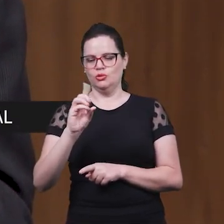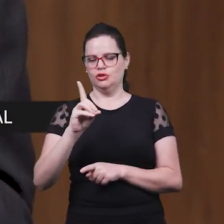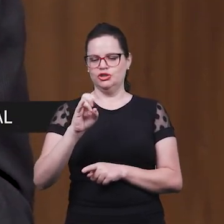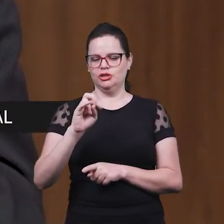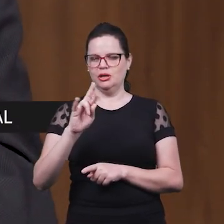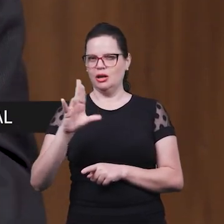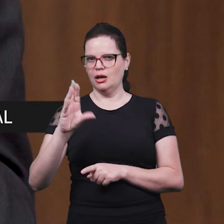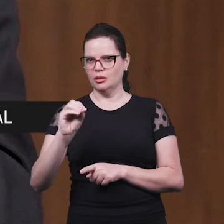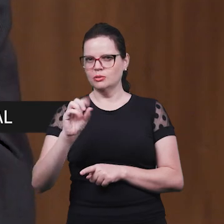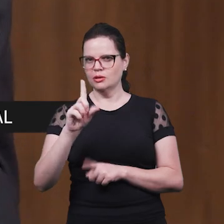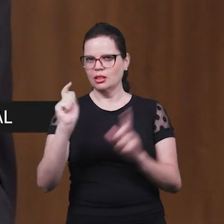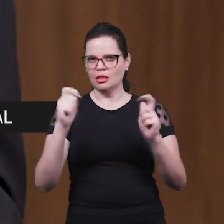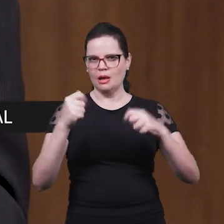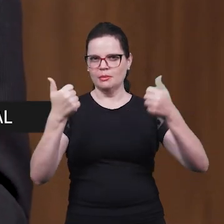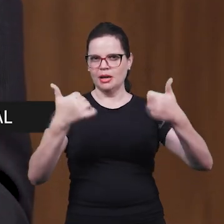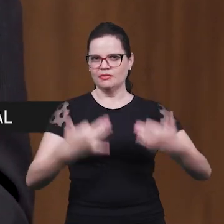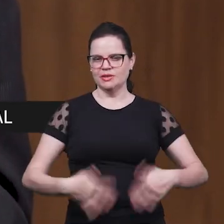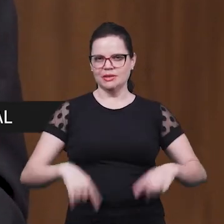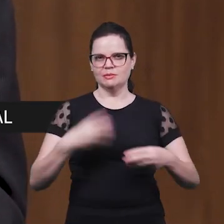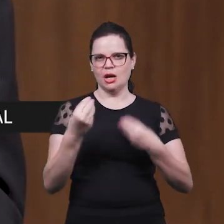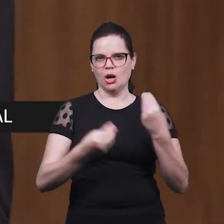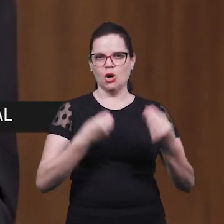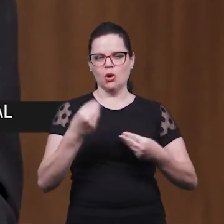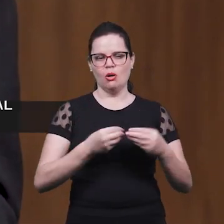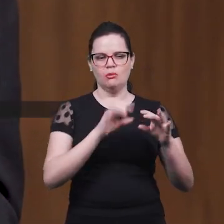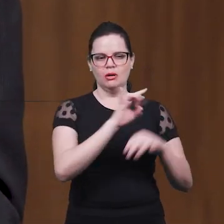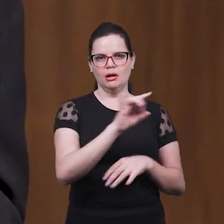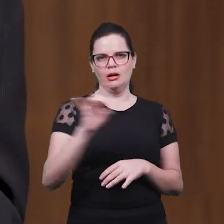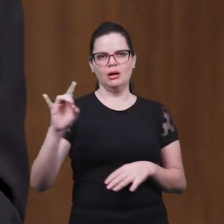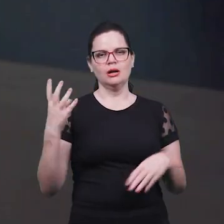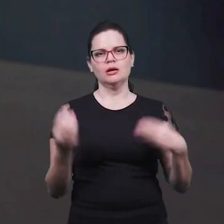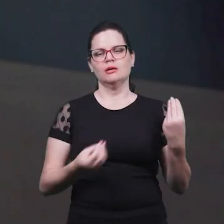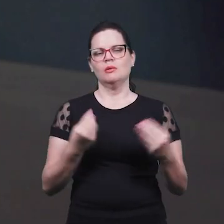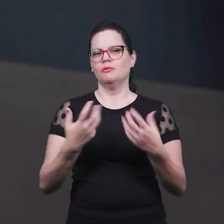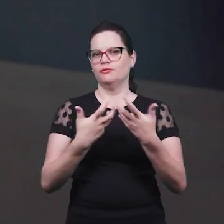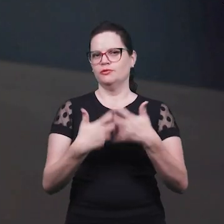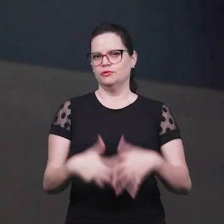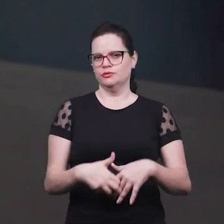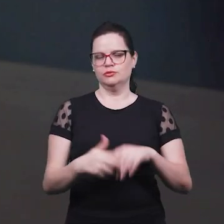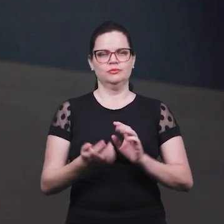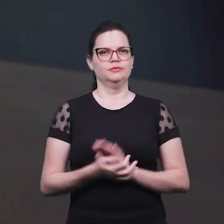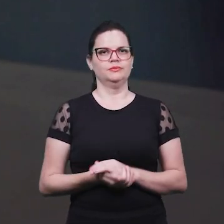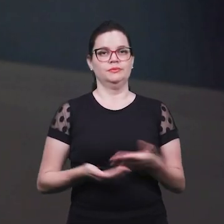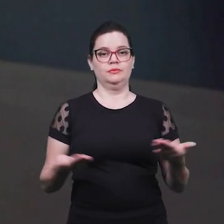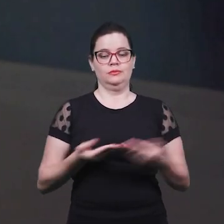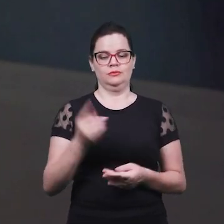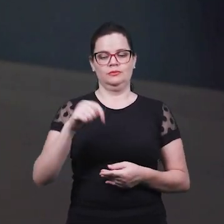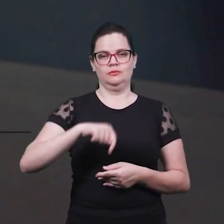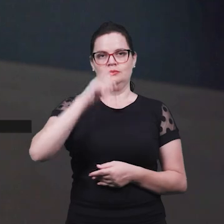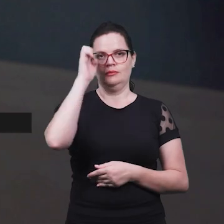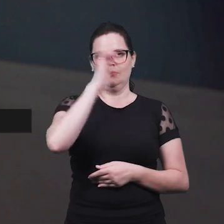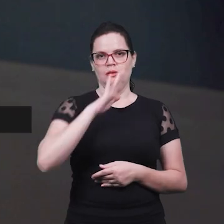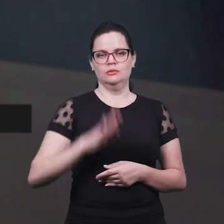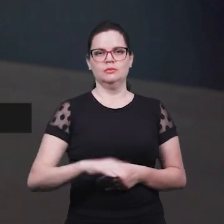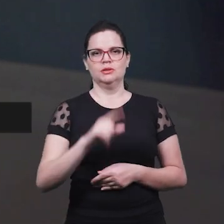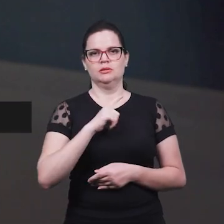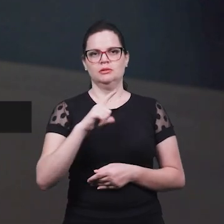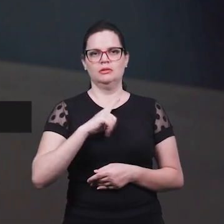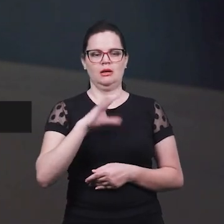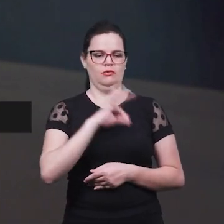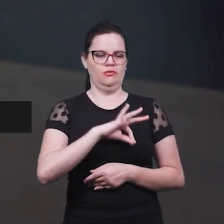pro pessoal um pouquinho sobre cada um, como é que é o comportamento deles? Hoje no Brasil, renda fixa,